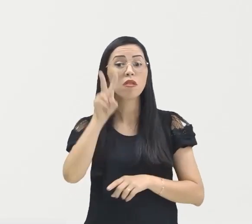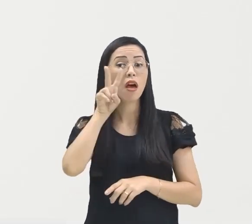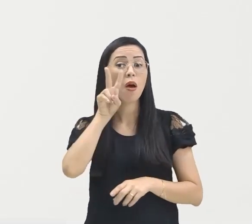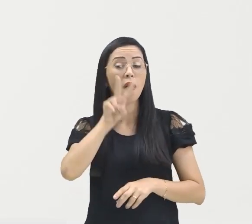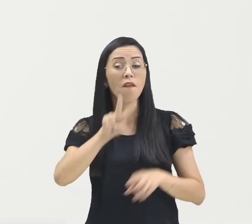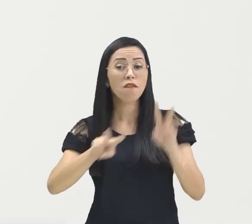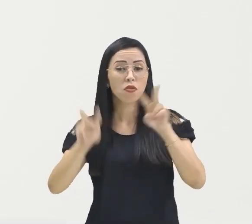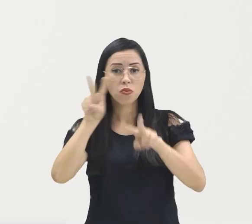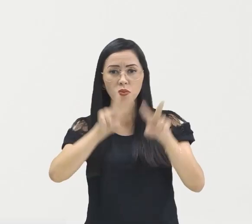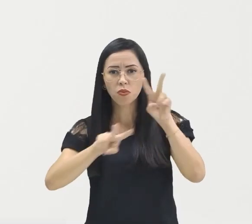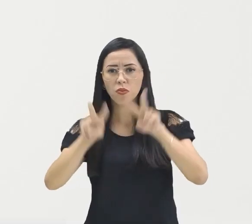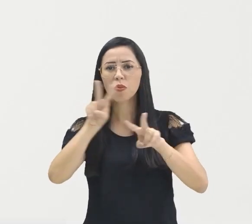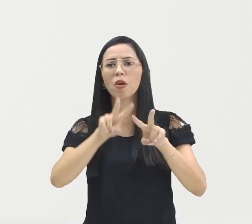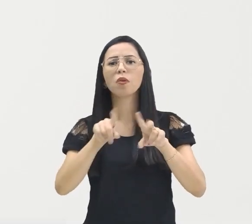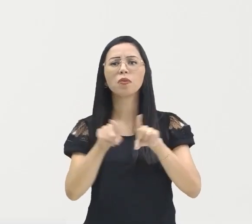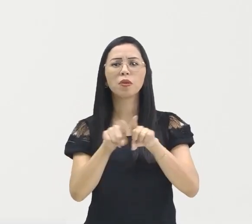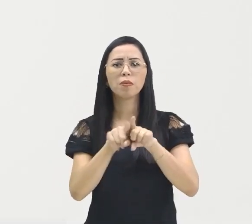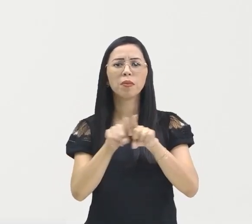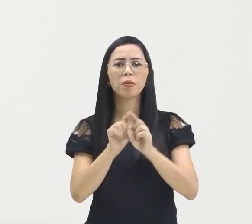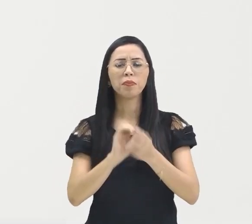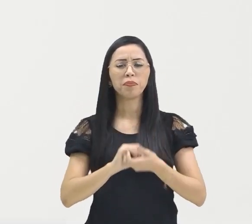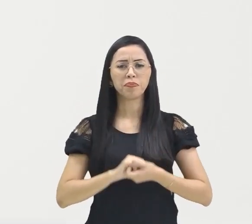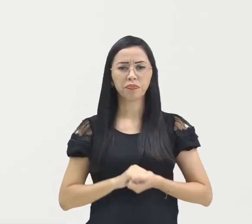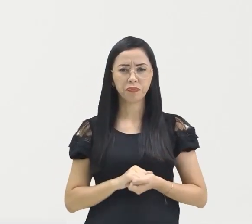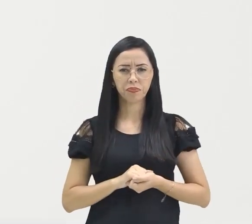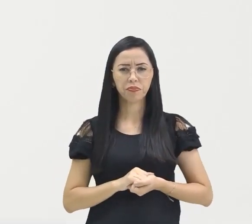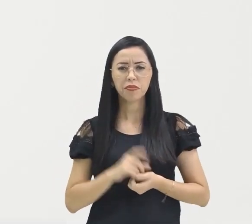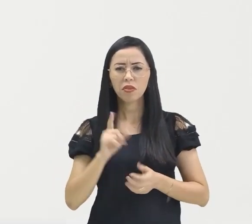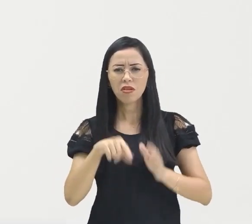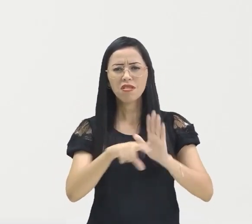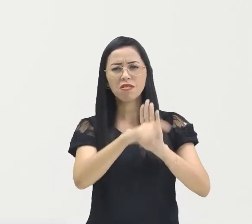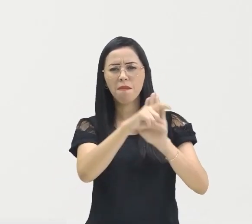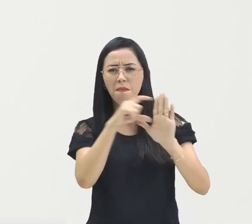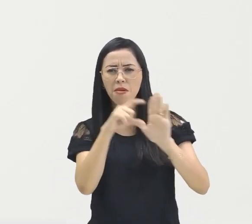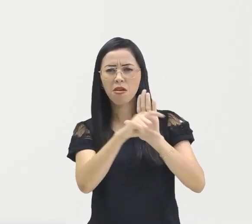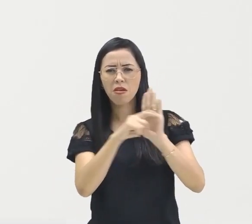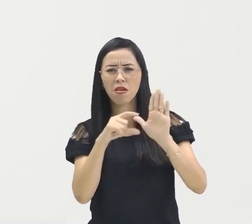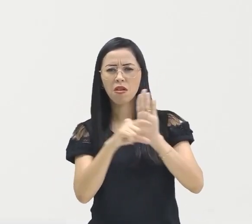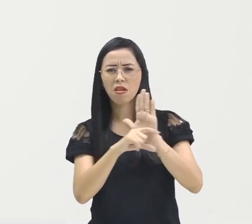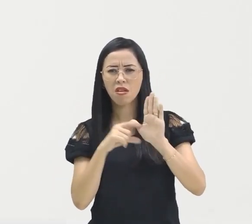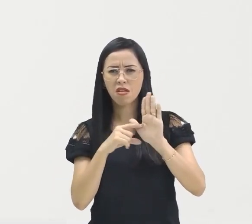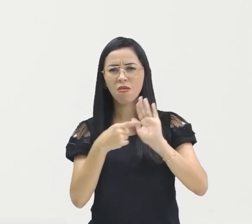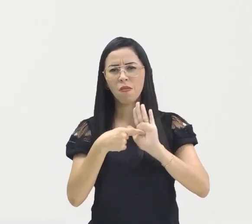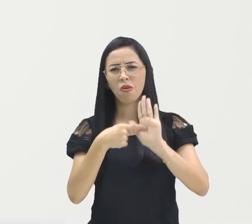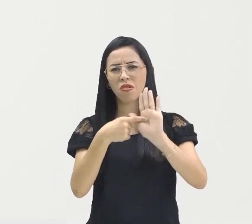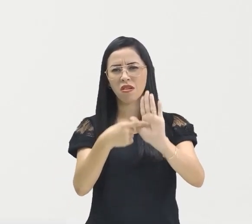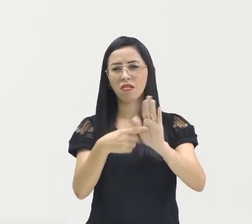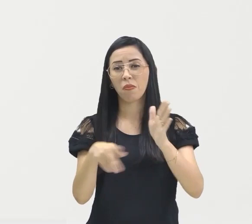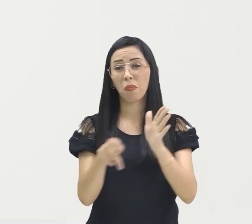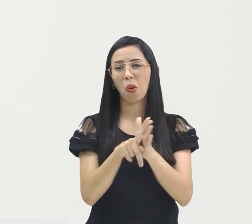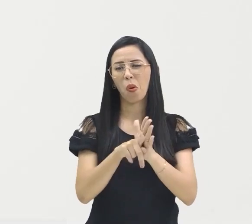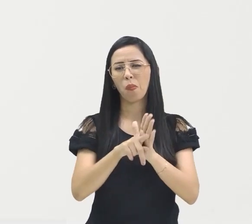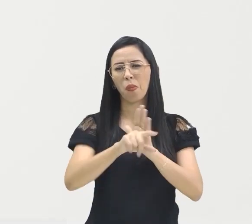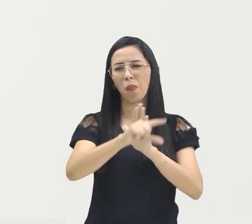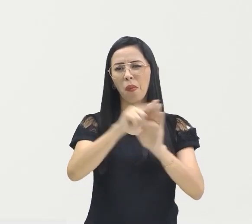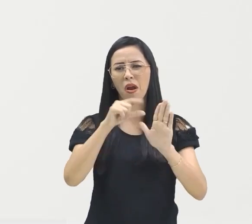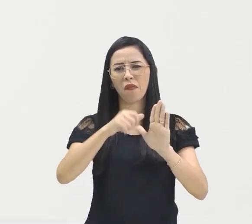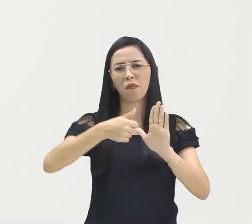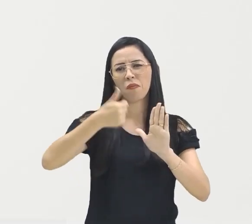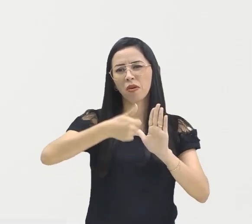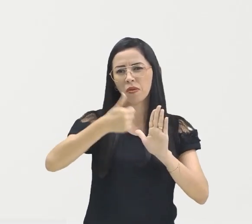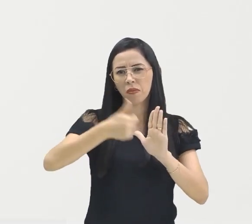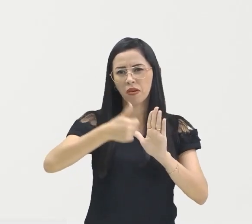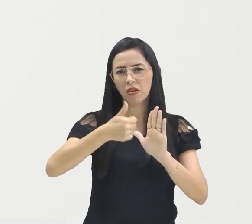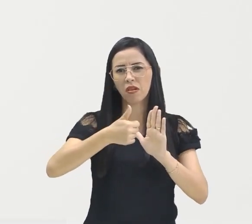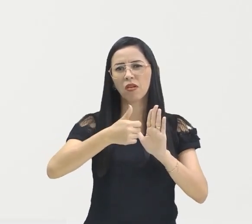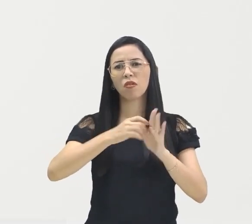envolve o processo visual também. Esses períodos apresentados fazem parte do primeiro parágrafo. O que a gente pode chamar do primeiro parágrafo quando